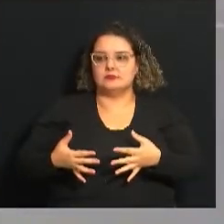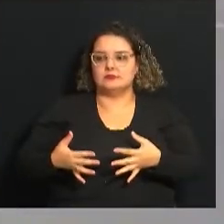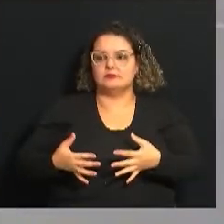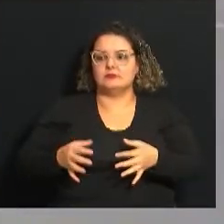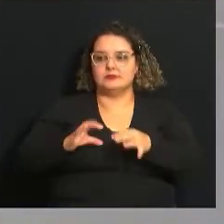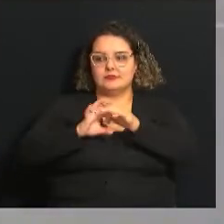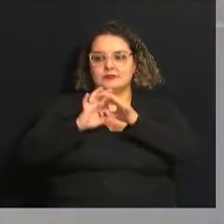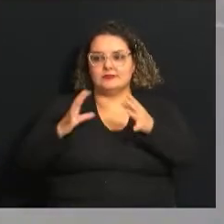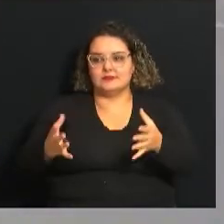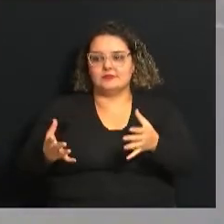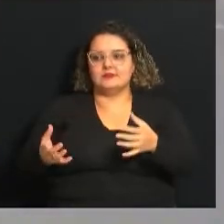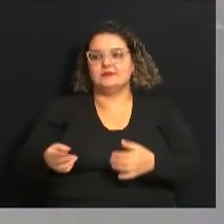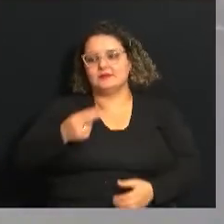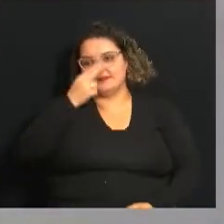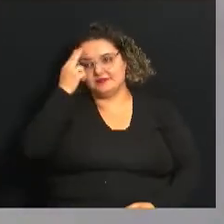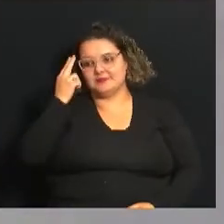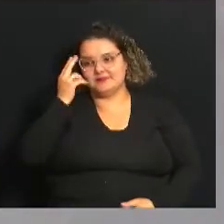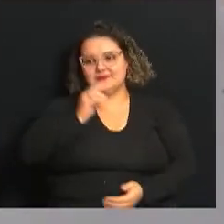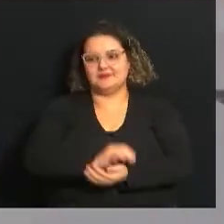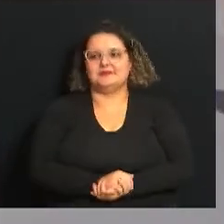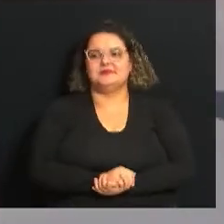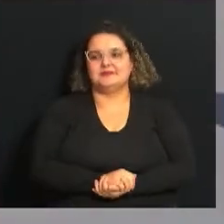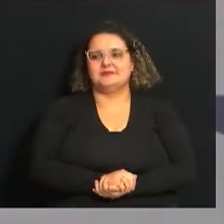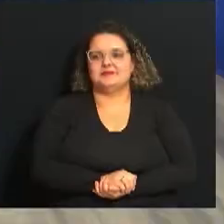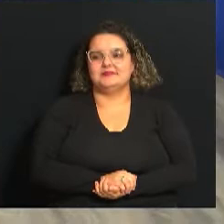agora de volta com o Gabriel.